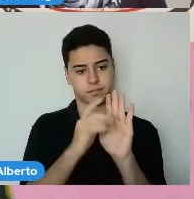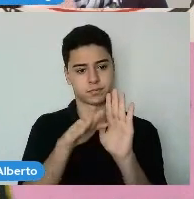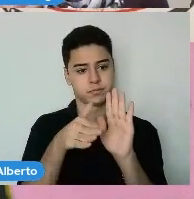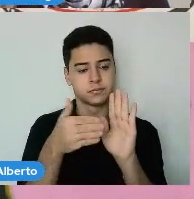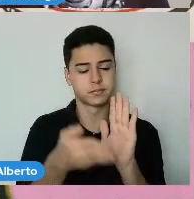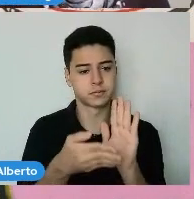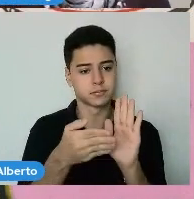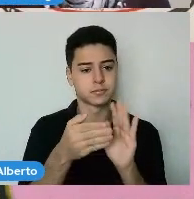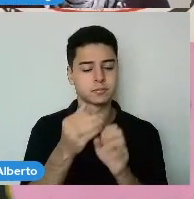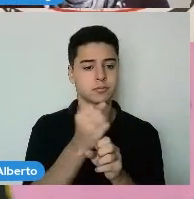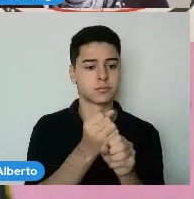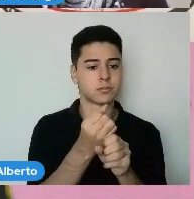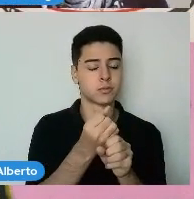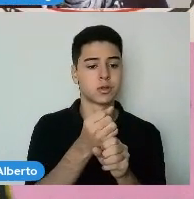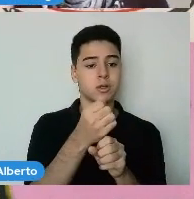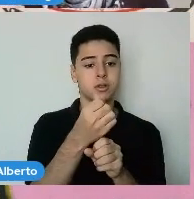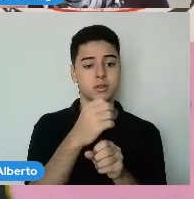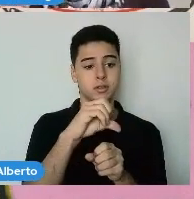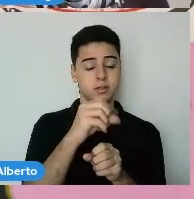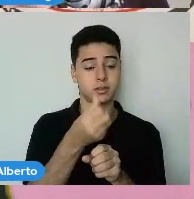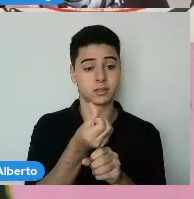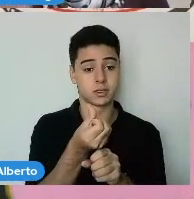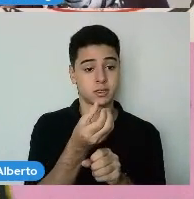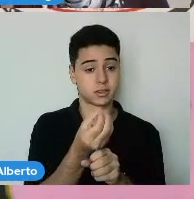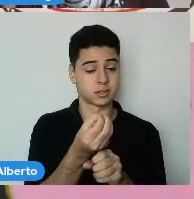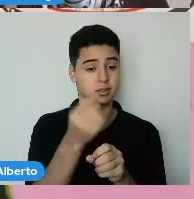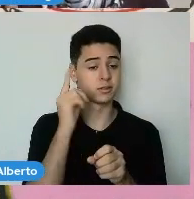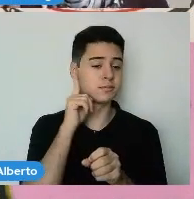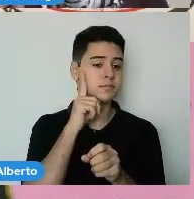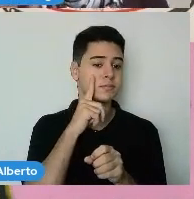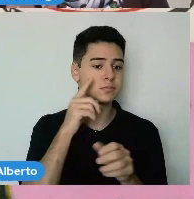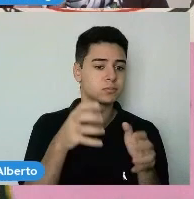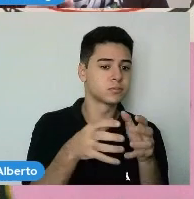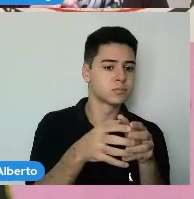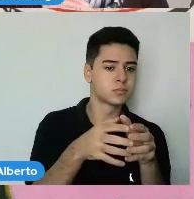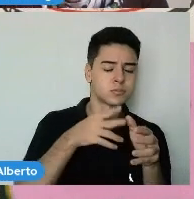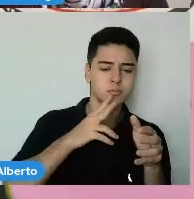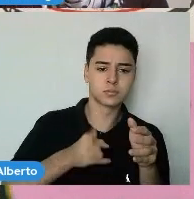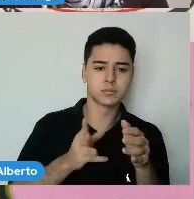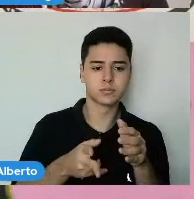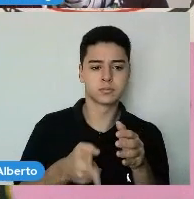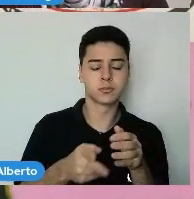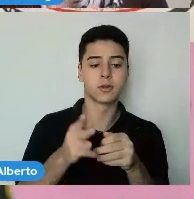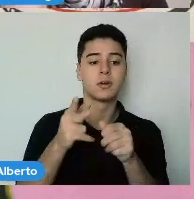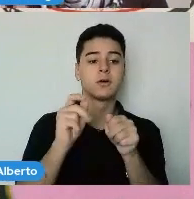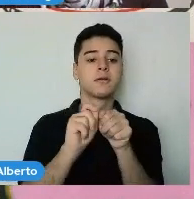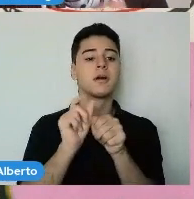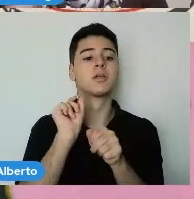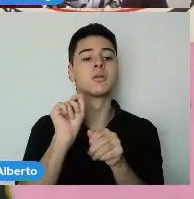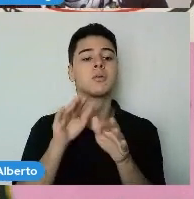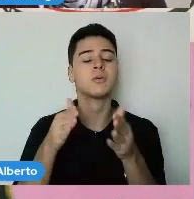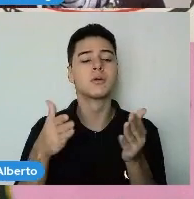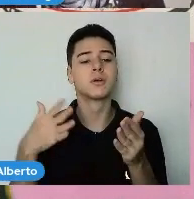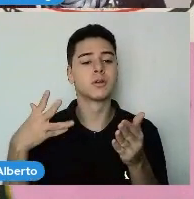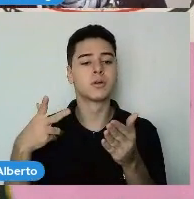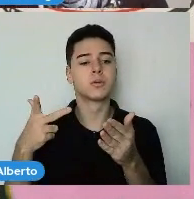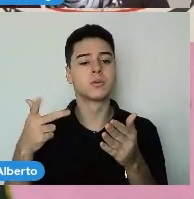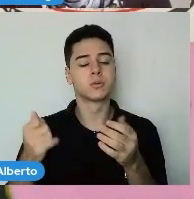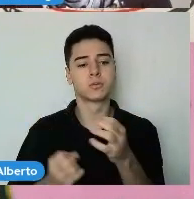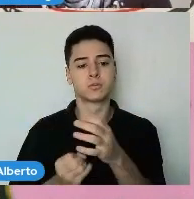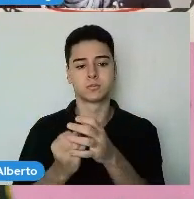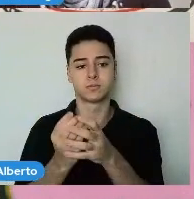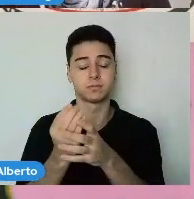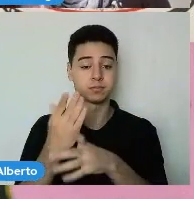E na década de 60, nos Estados Unidos, o grupo Fluxus faz com que esse gênero floresça,